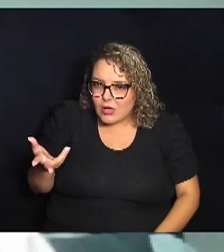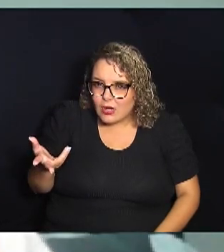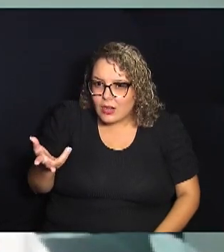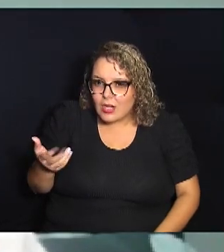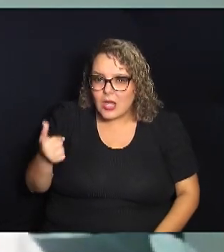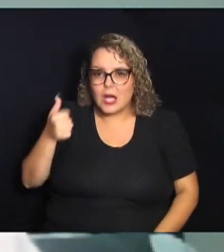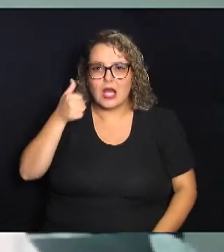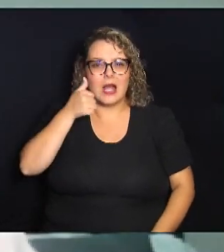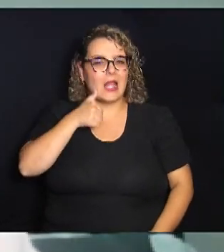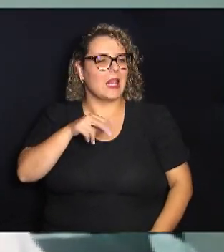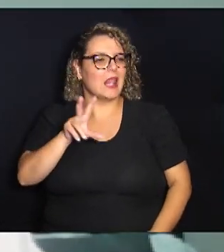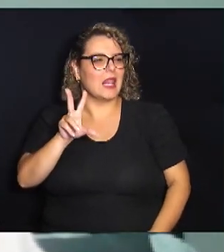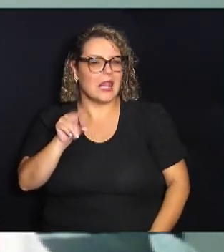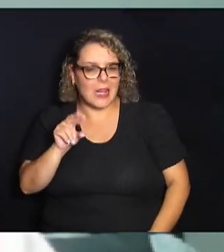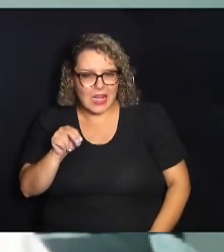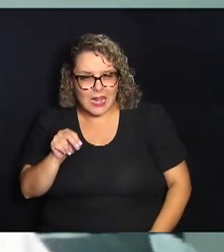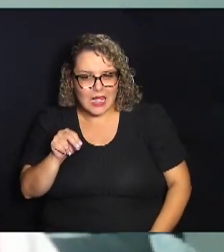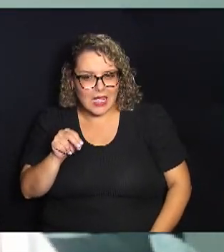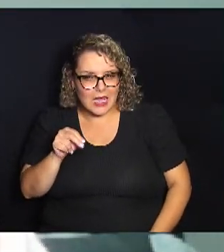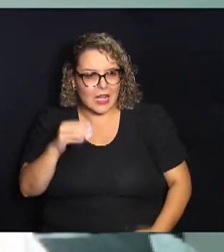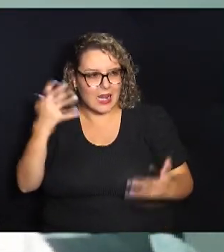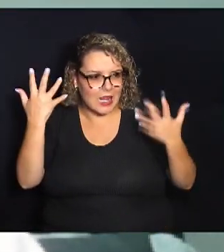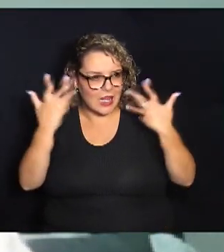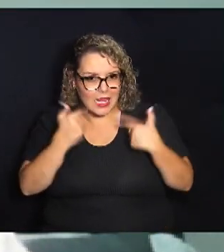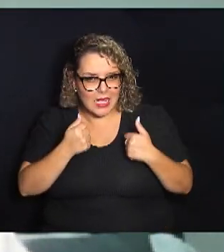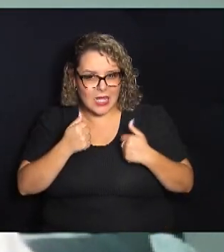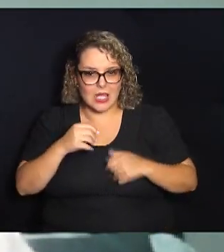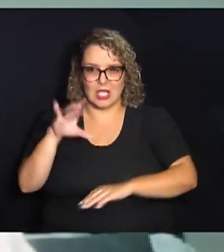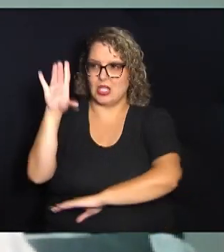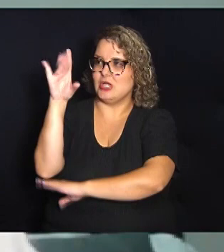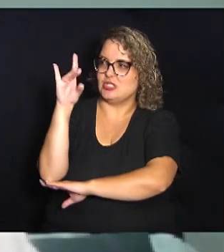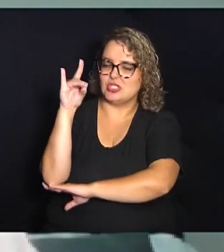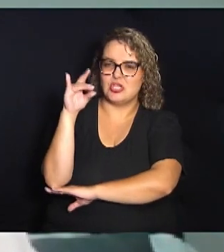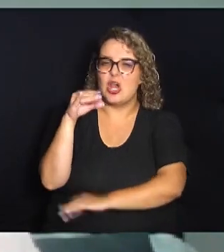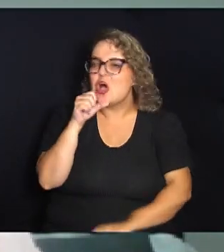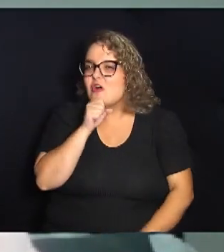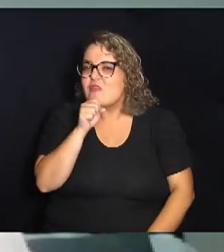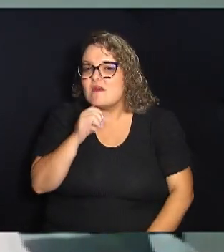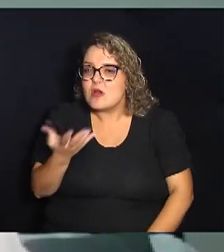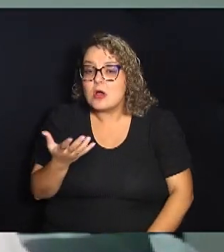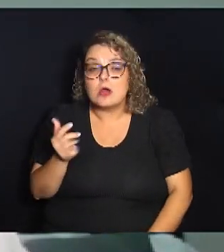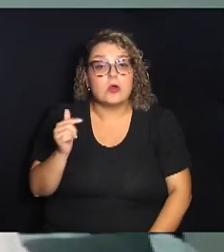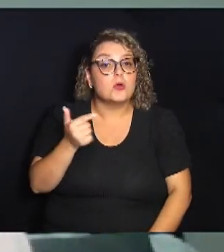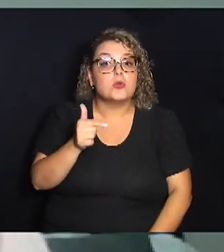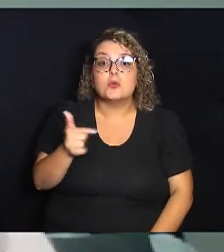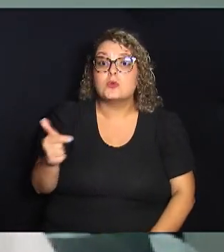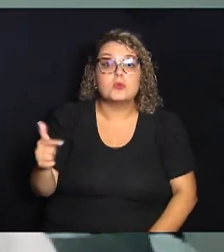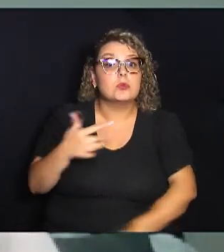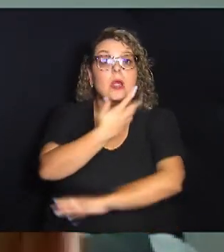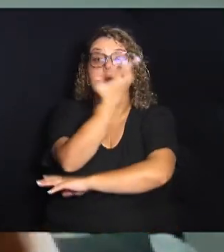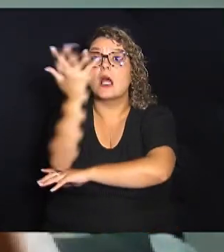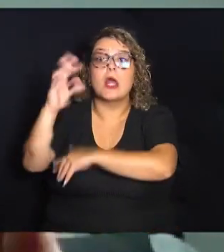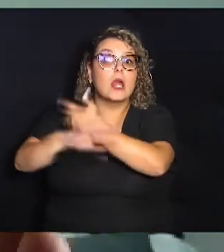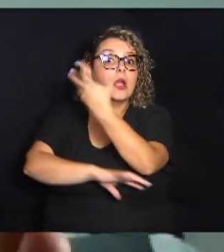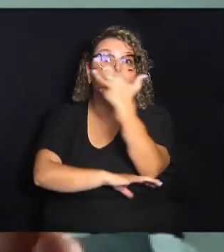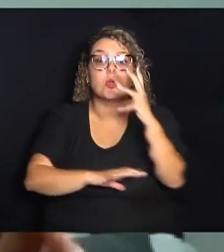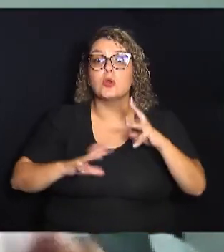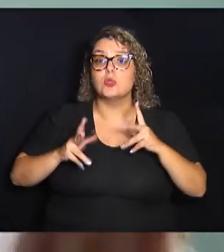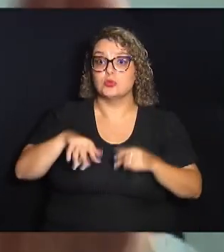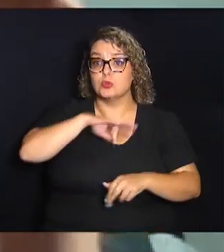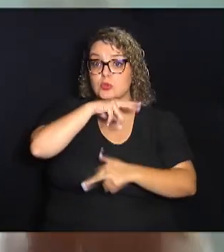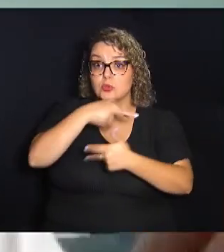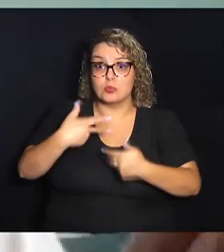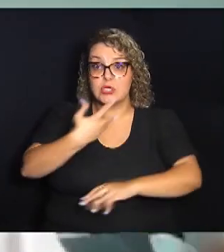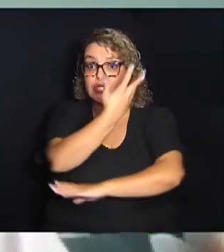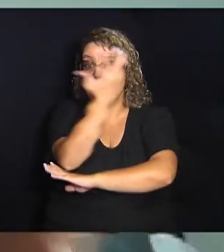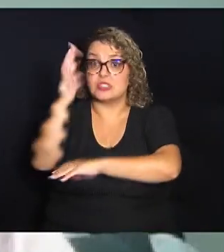Leoa vovó? Você já viu isso? Você já viu girafa vovozinha? Não existe na natureza. Todo bicho na